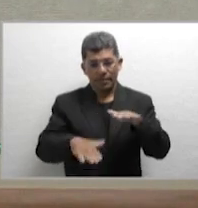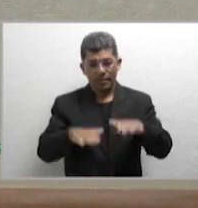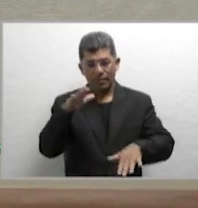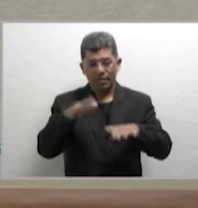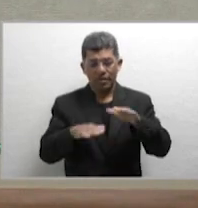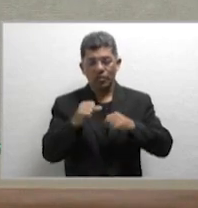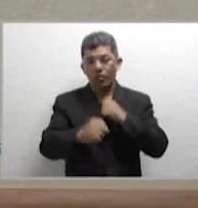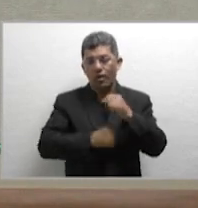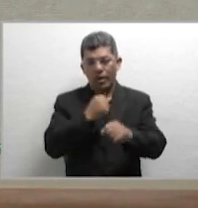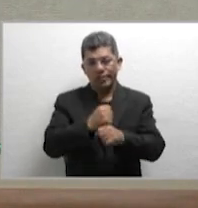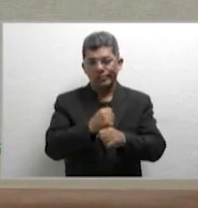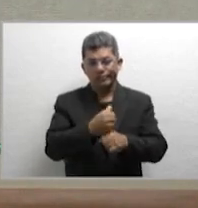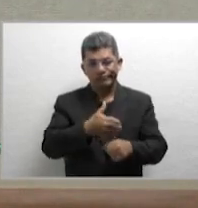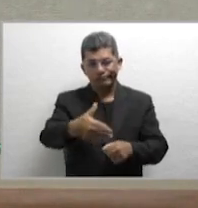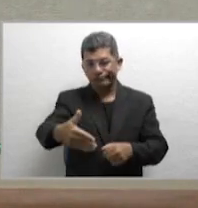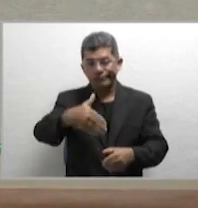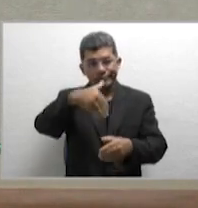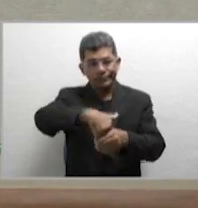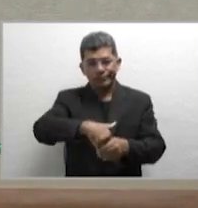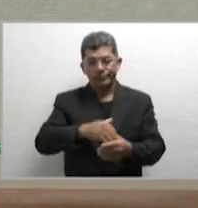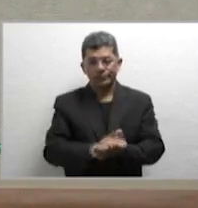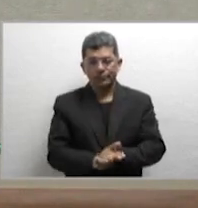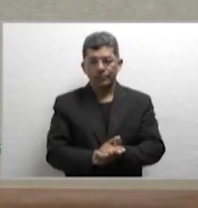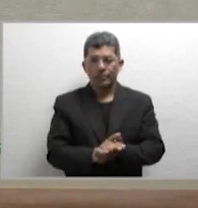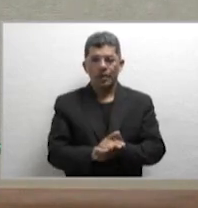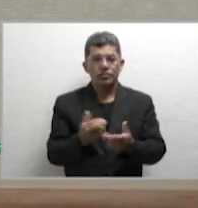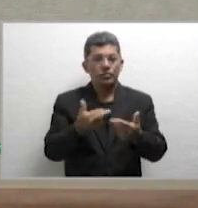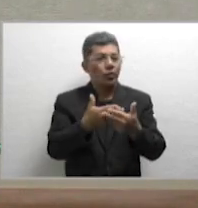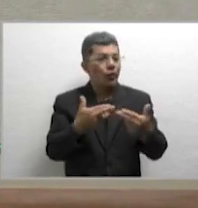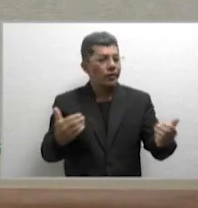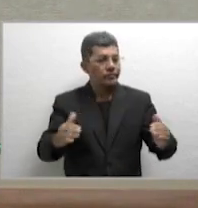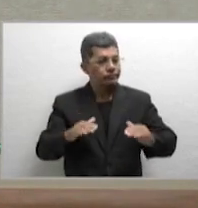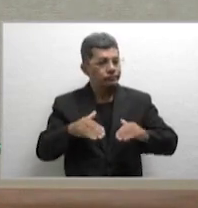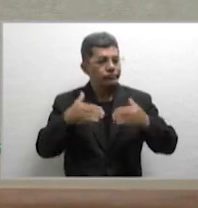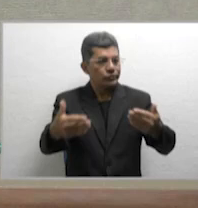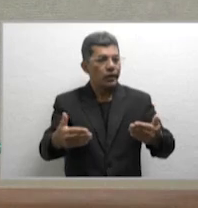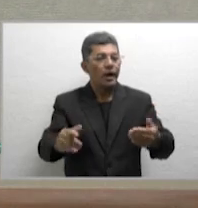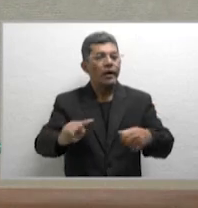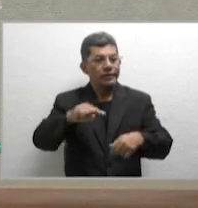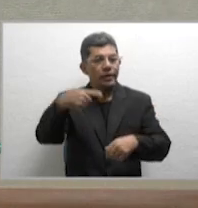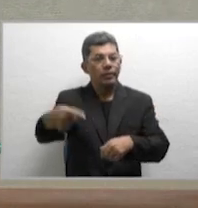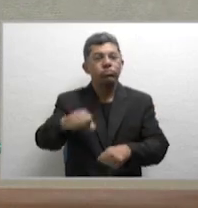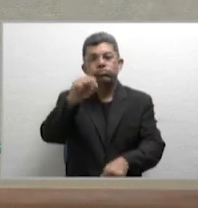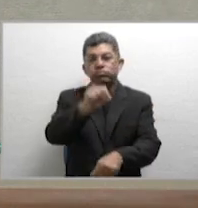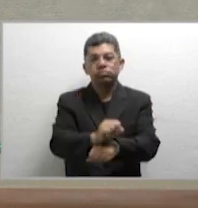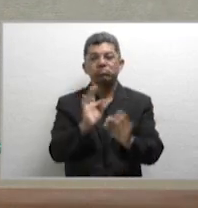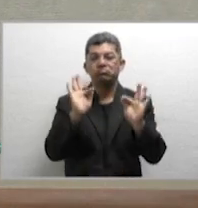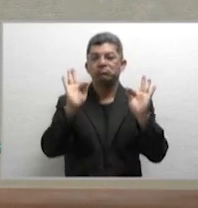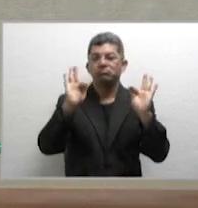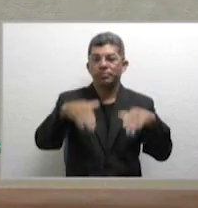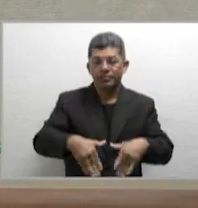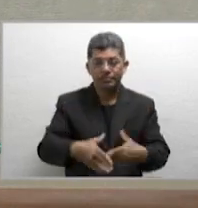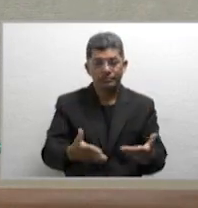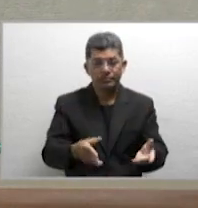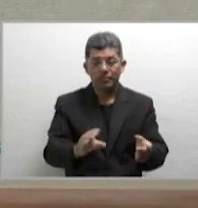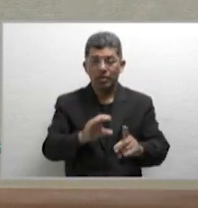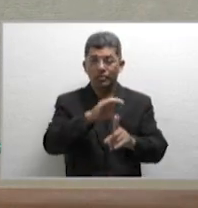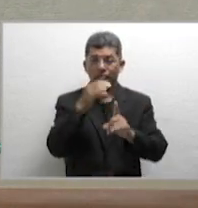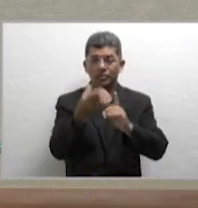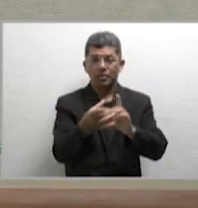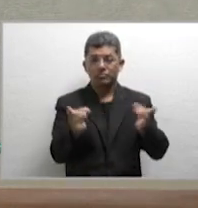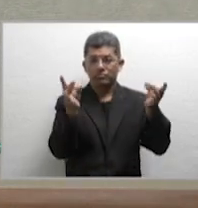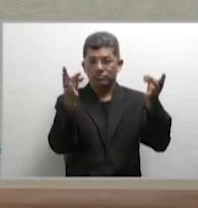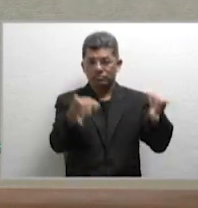do ano político, no ano eleitoral, as coisas avançam e depois simplesmente as comunidades ficam sem